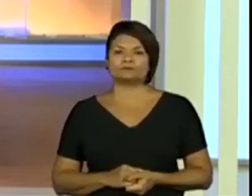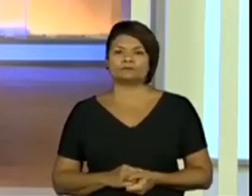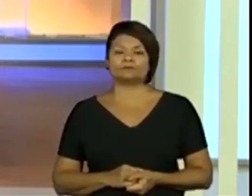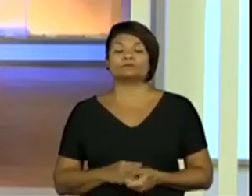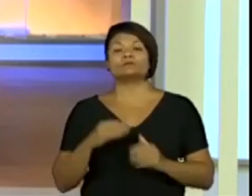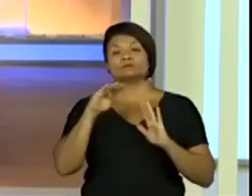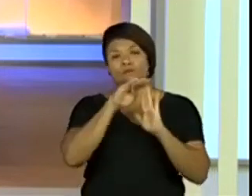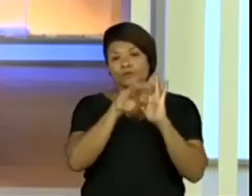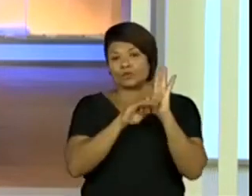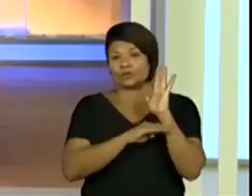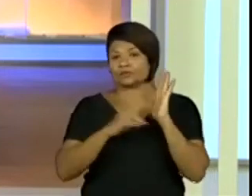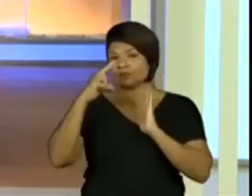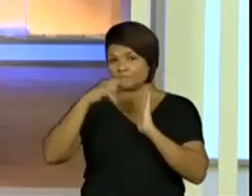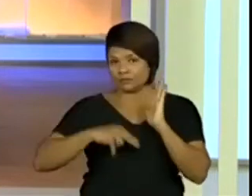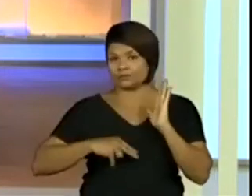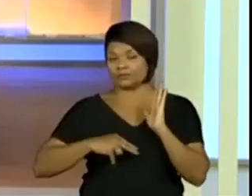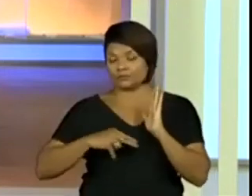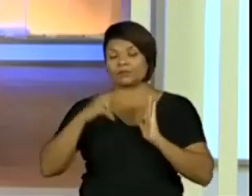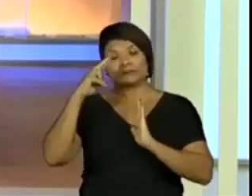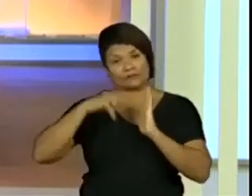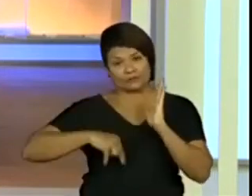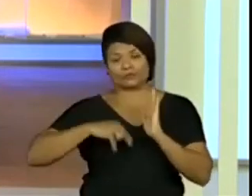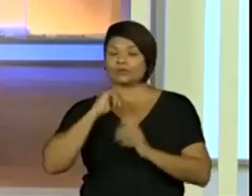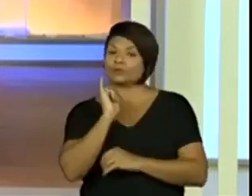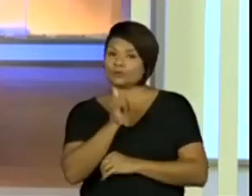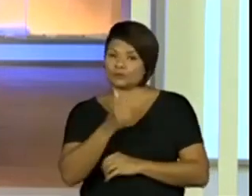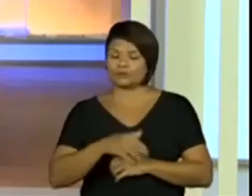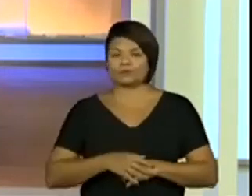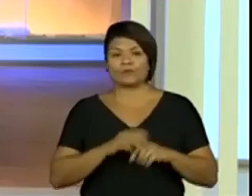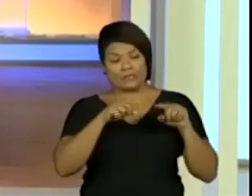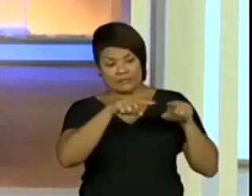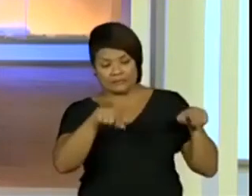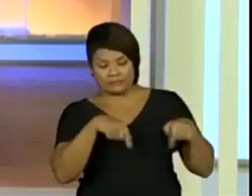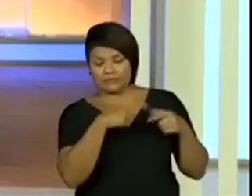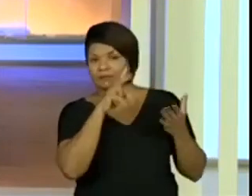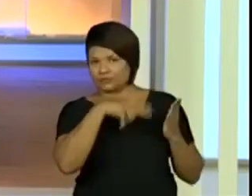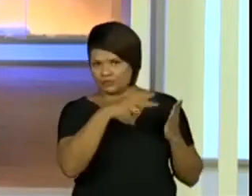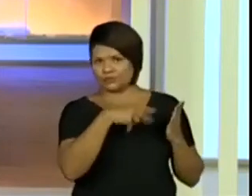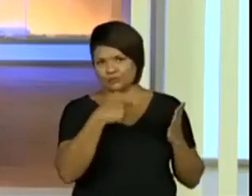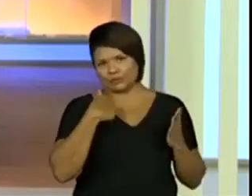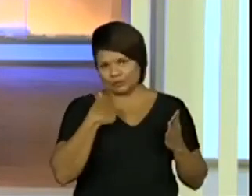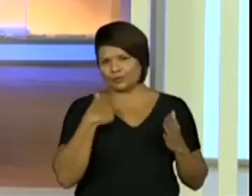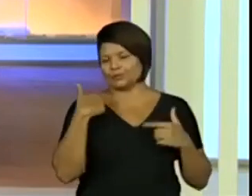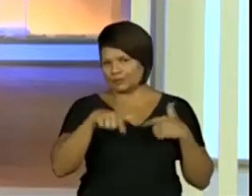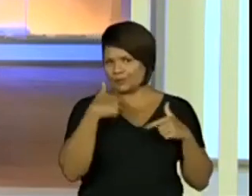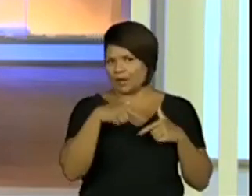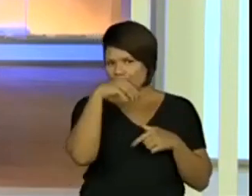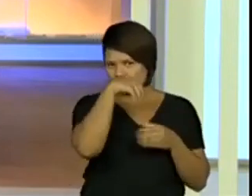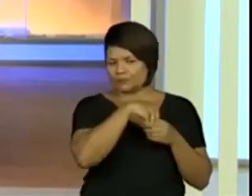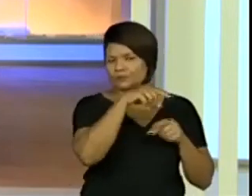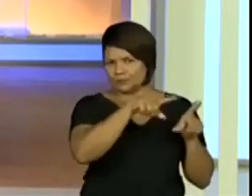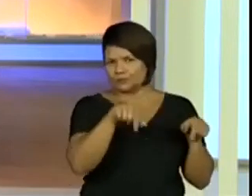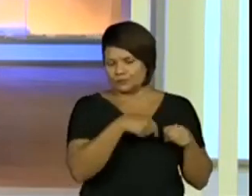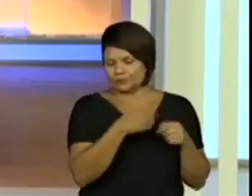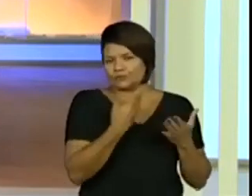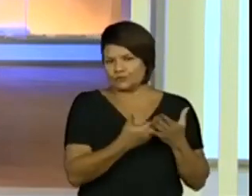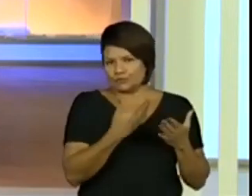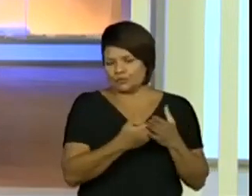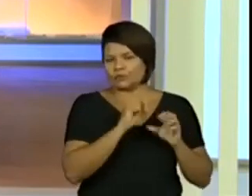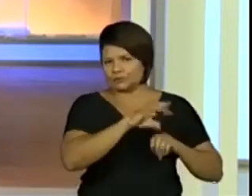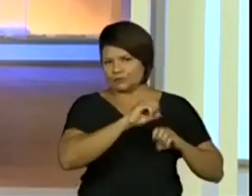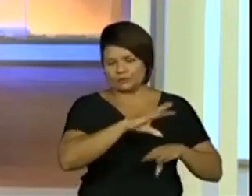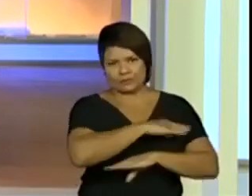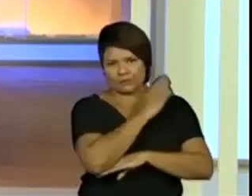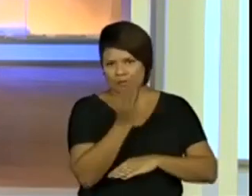Programa de leitura, leitura de contos. Tanto a sala de leitura, que é onde eu trabalho especificamente de uma escola de ensino integral,